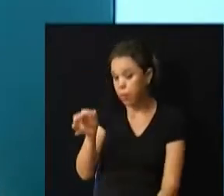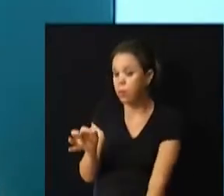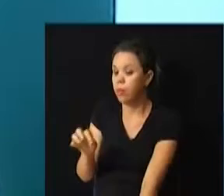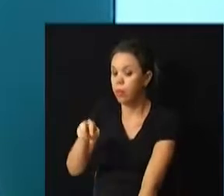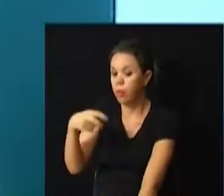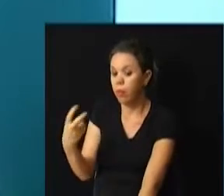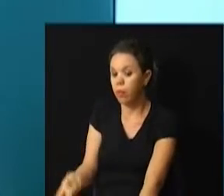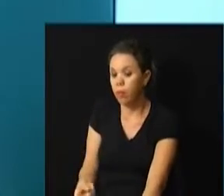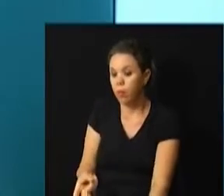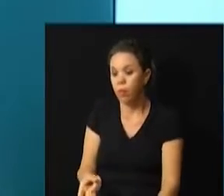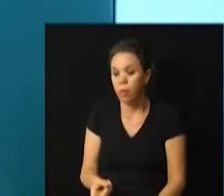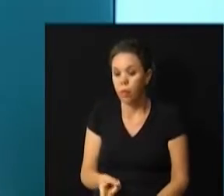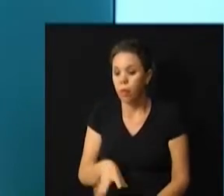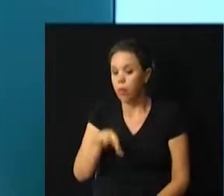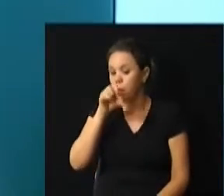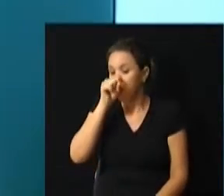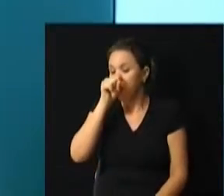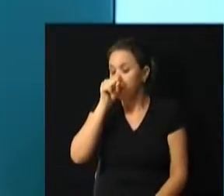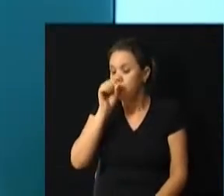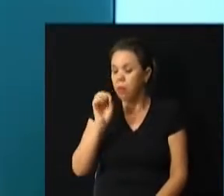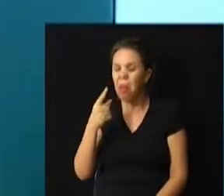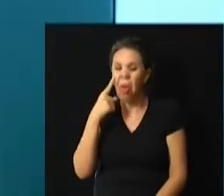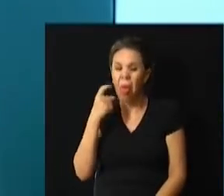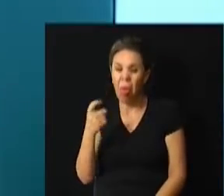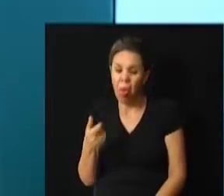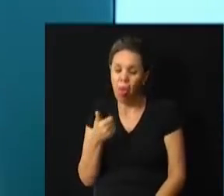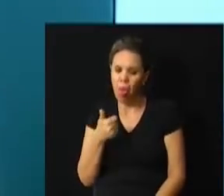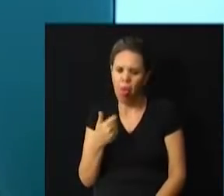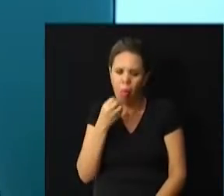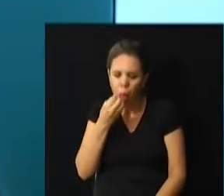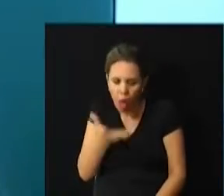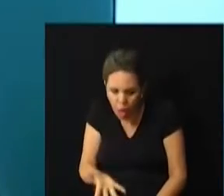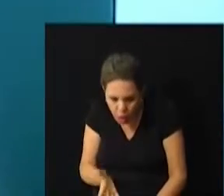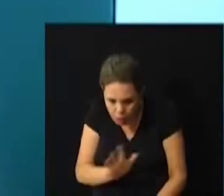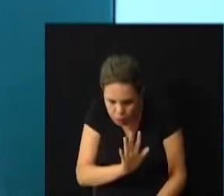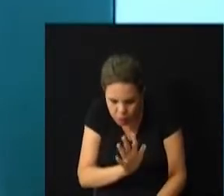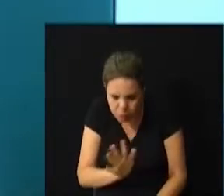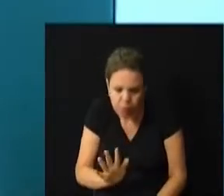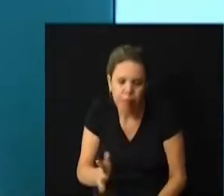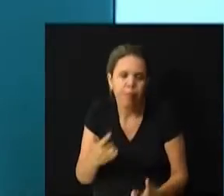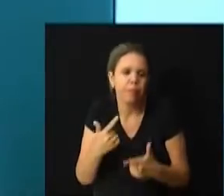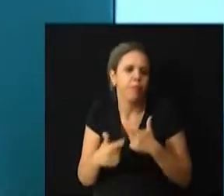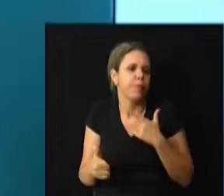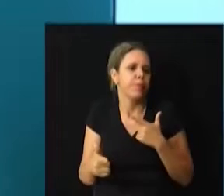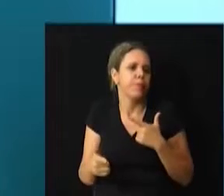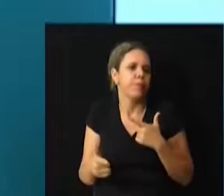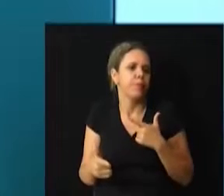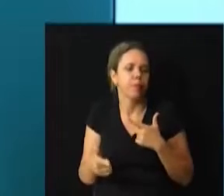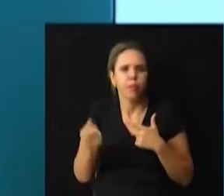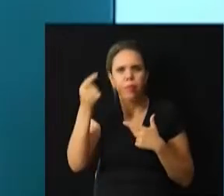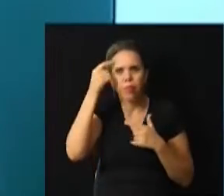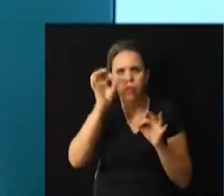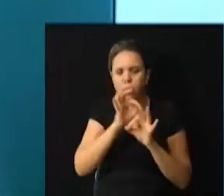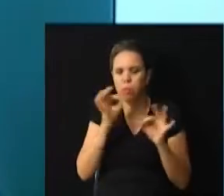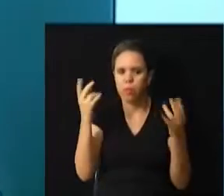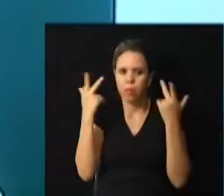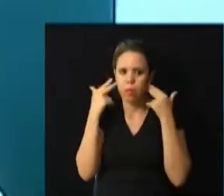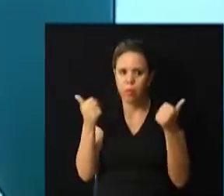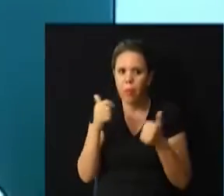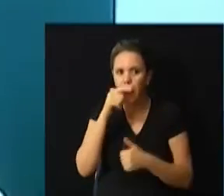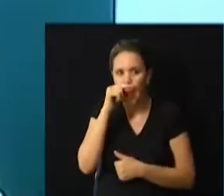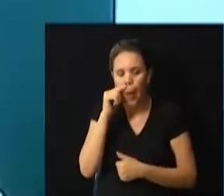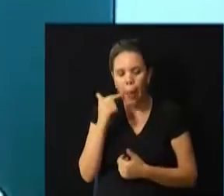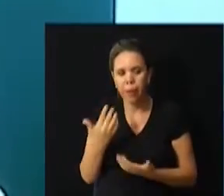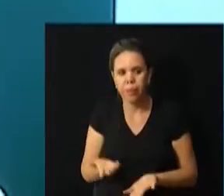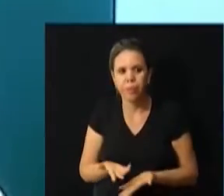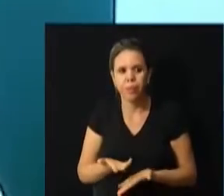né? Se ela caiu, estiver responsiva, chorou, não vomitou, não teve nenhuma perda de consciência,